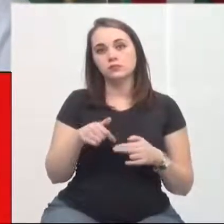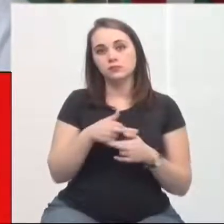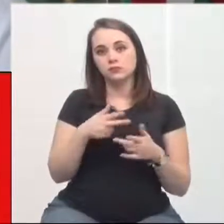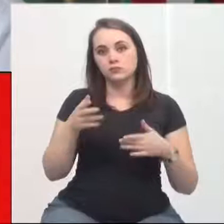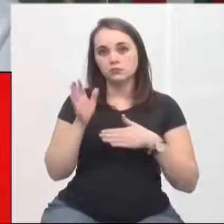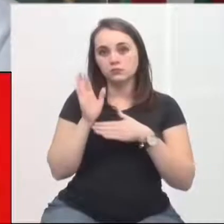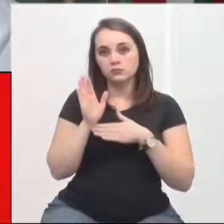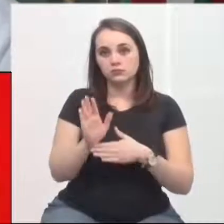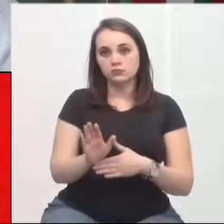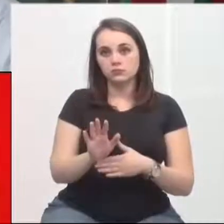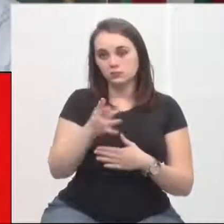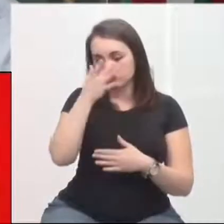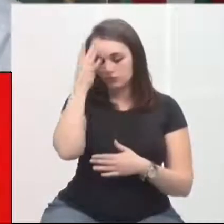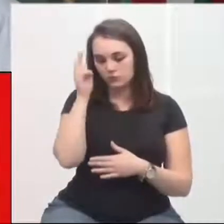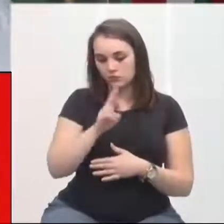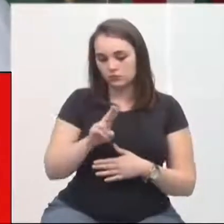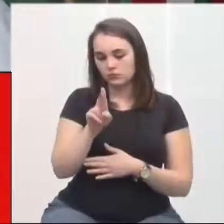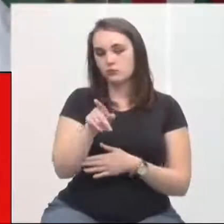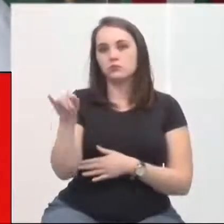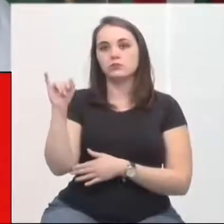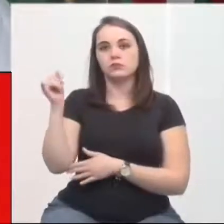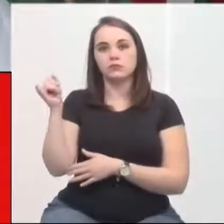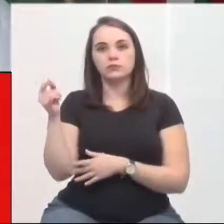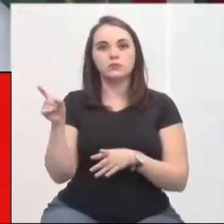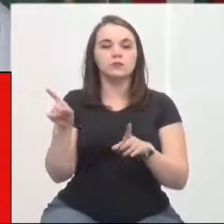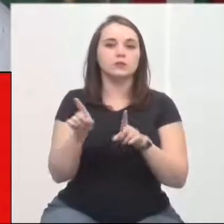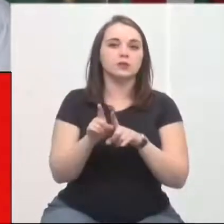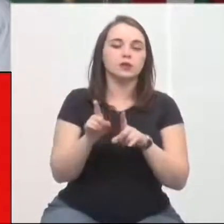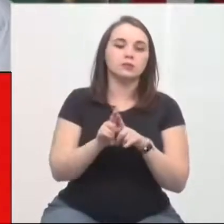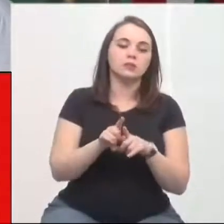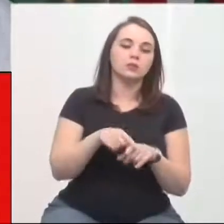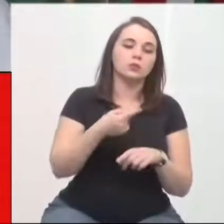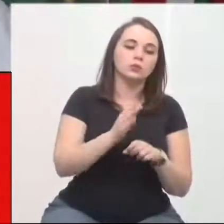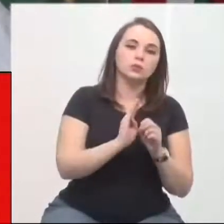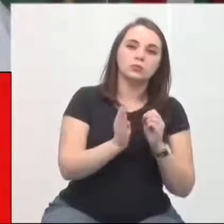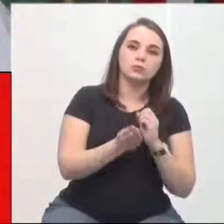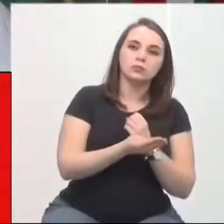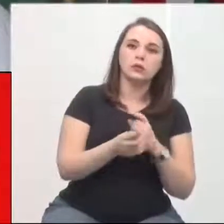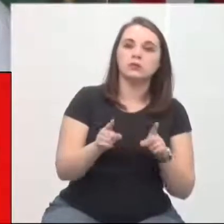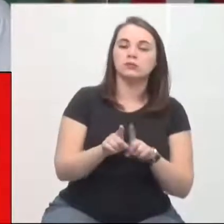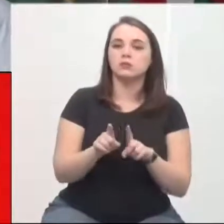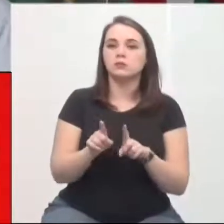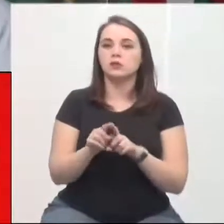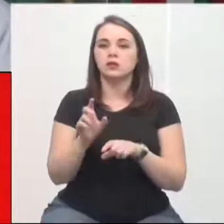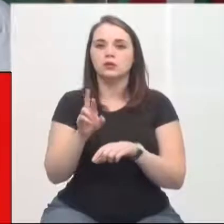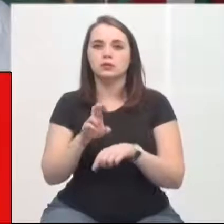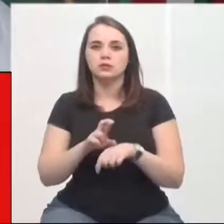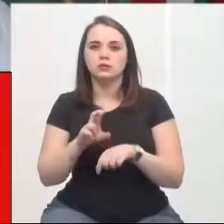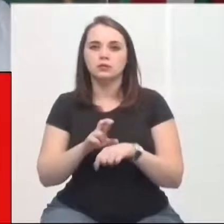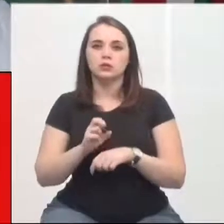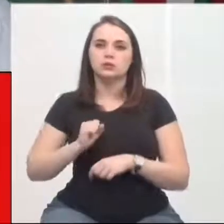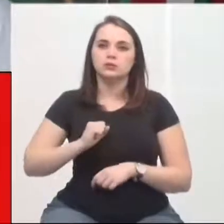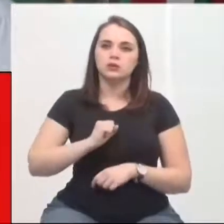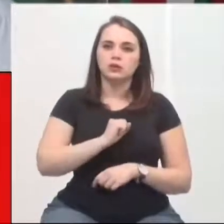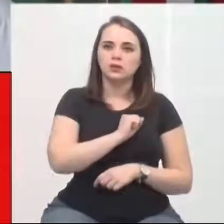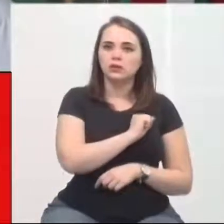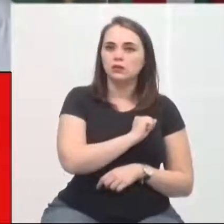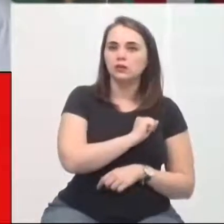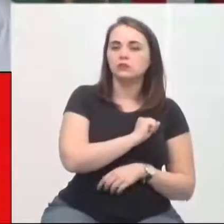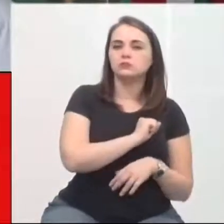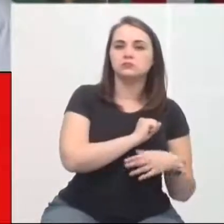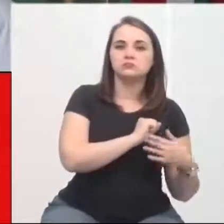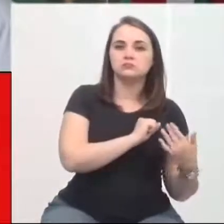vai, o pessoal vai para o Jardim Maristela, vai para o Vida Nova, vai para o bairro Ana Maria, Cristo Redentor, Nossa Senhora da Salete.